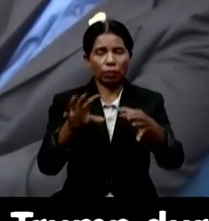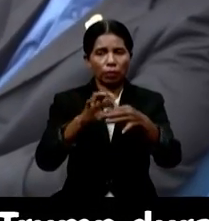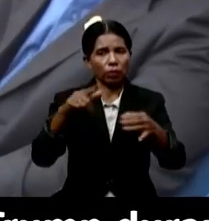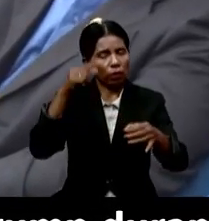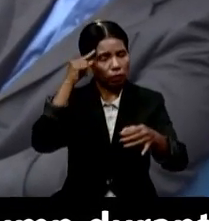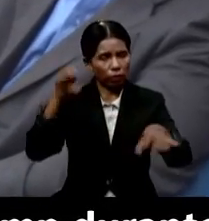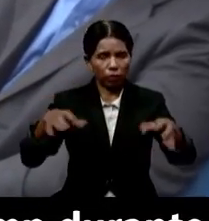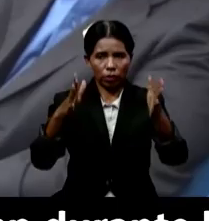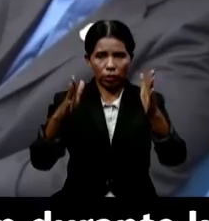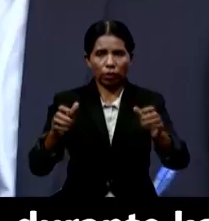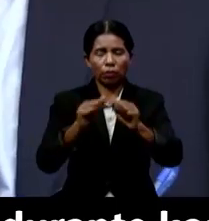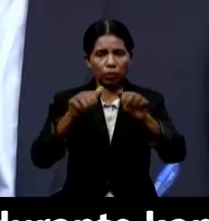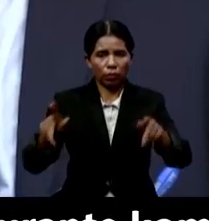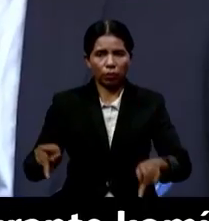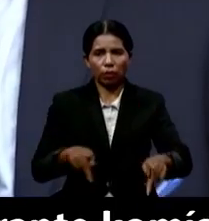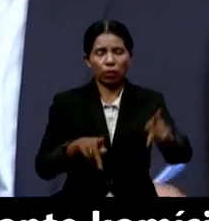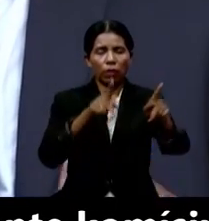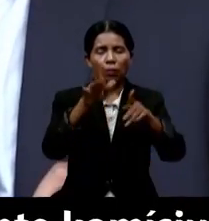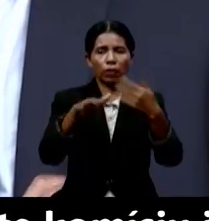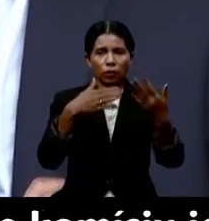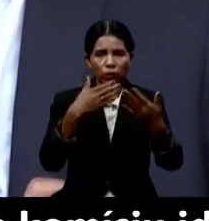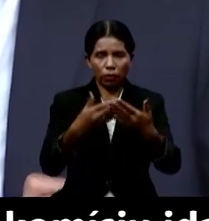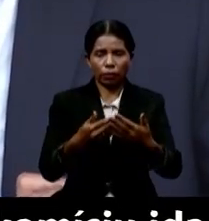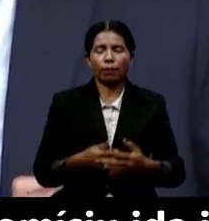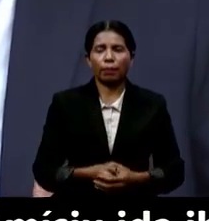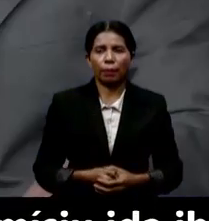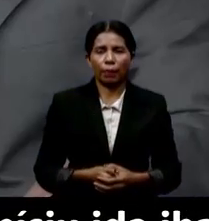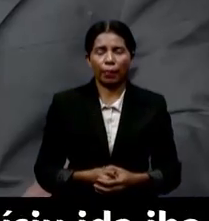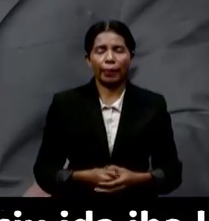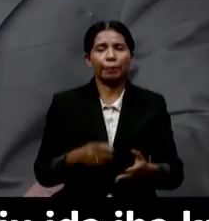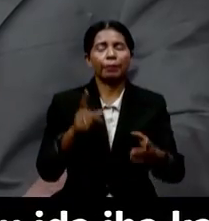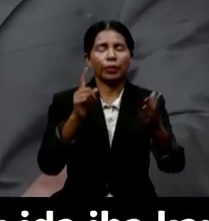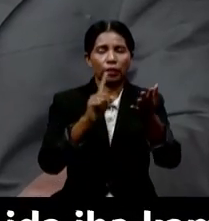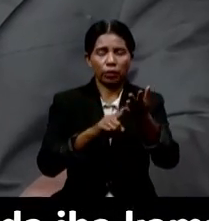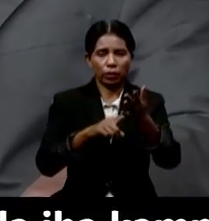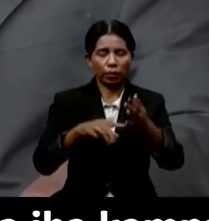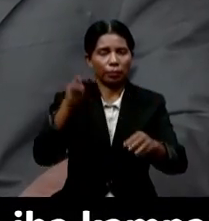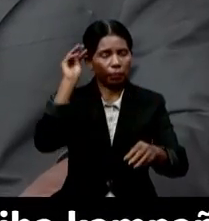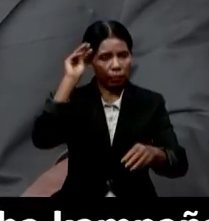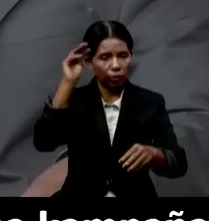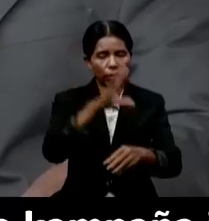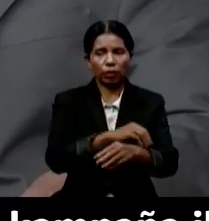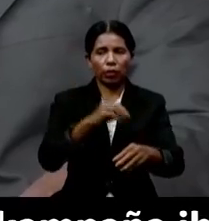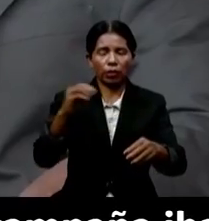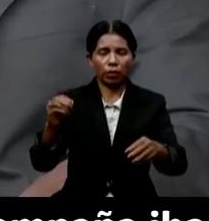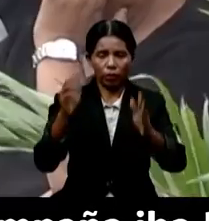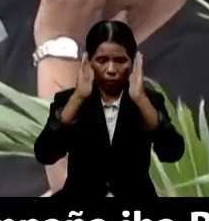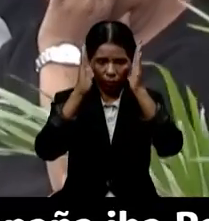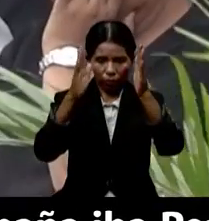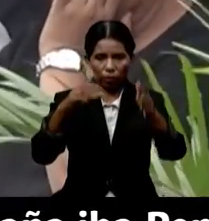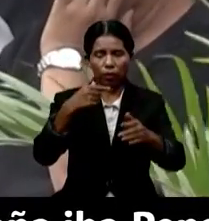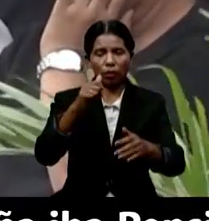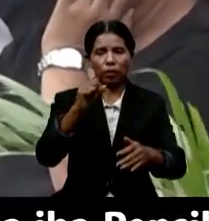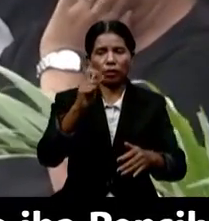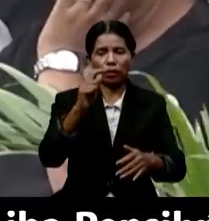funcionários SIRA, os administração pública, comunidade, no convidado SIRA. E a discurso ministro Planejamento e Investimento no Estratégico, Gastão